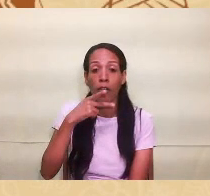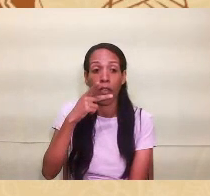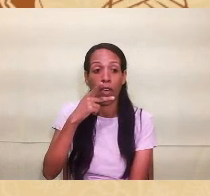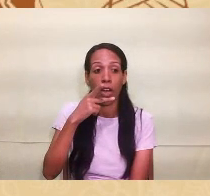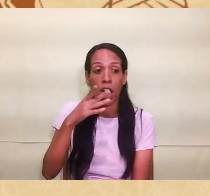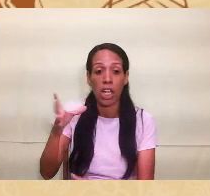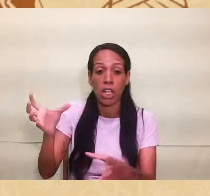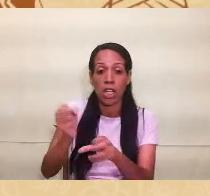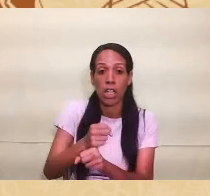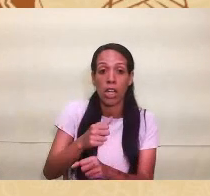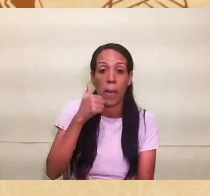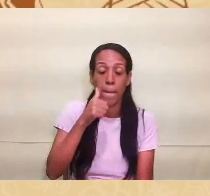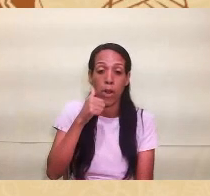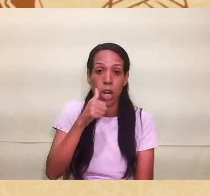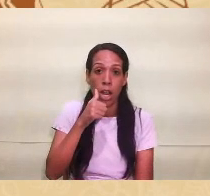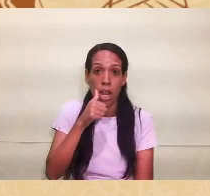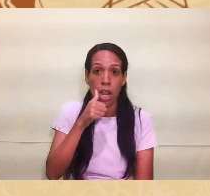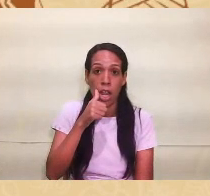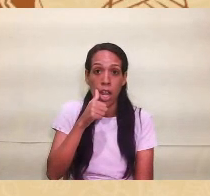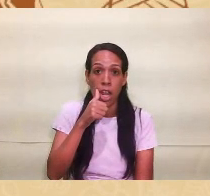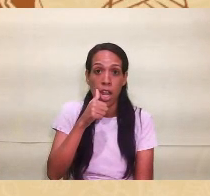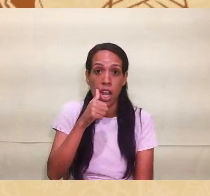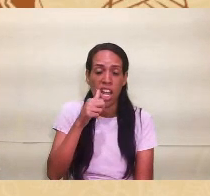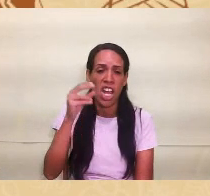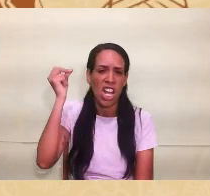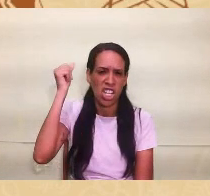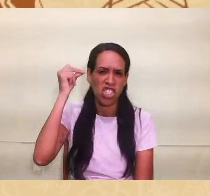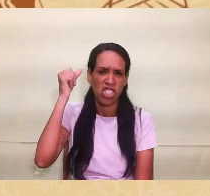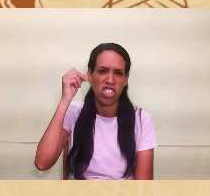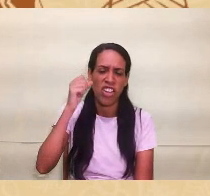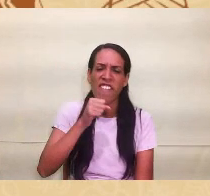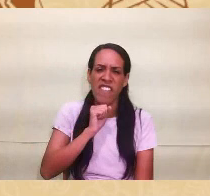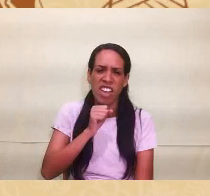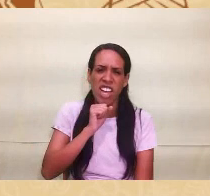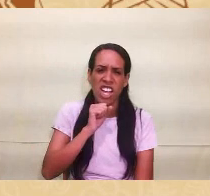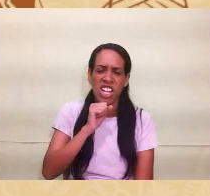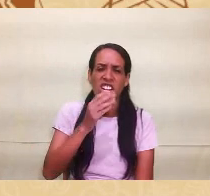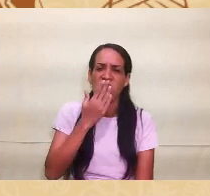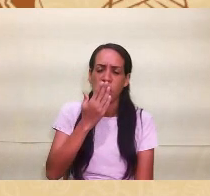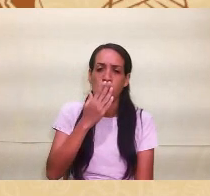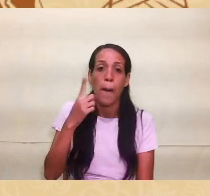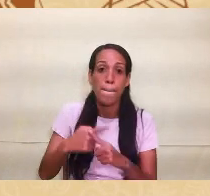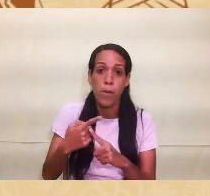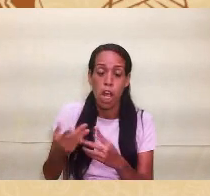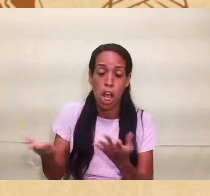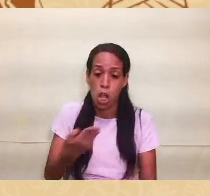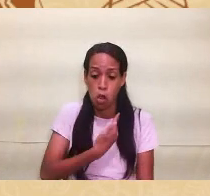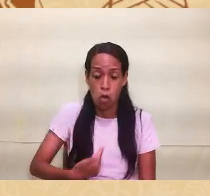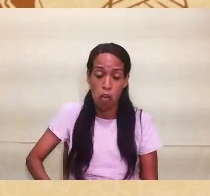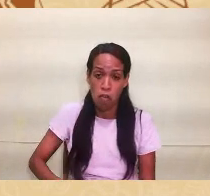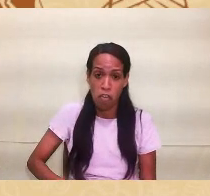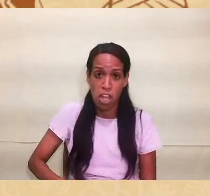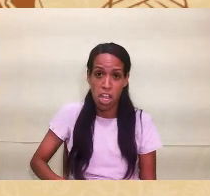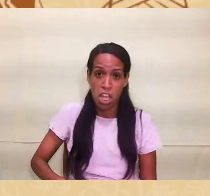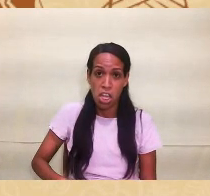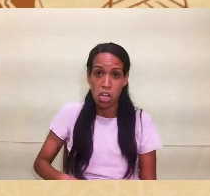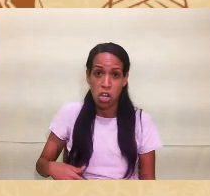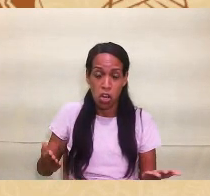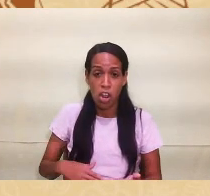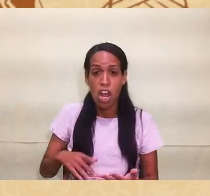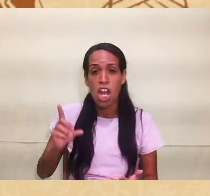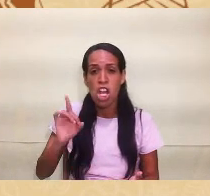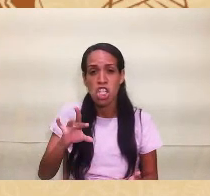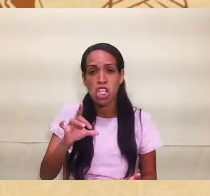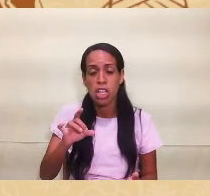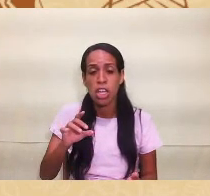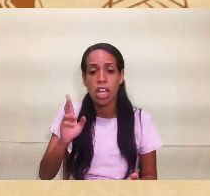morte de uma mulher, uma anciã indígena. Porque para o governo atual, indígena é só quem mora em aldeia, como eu